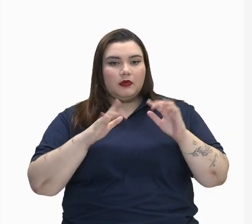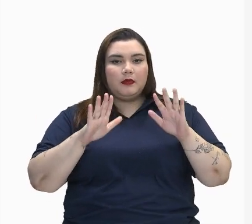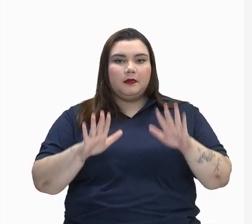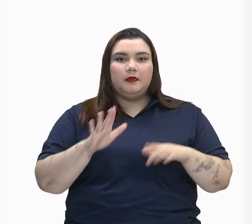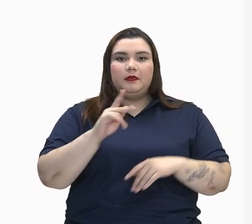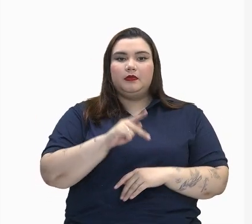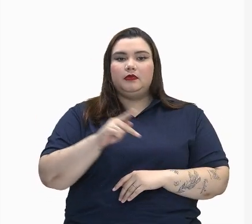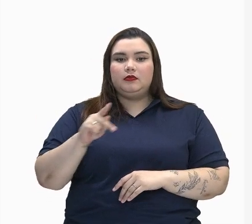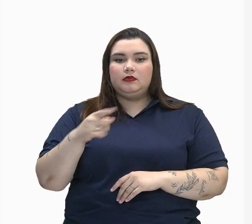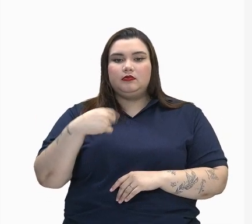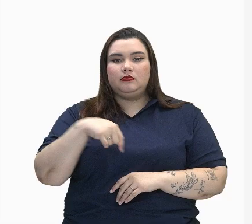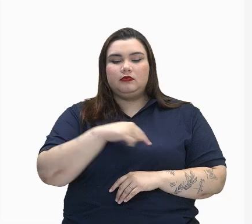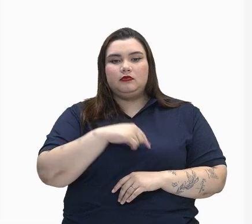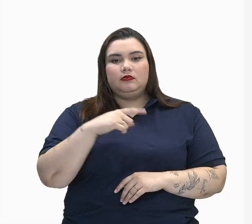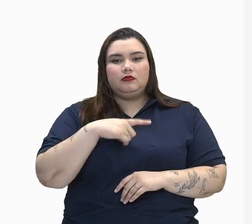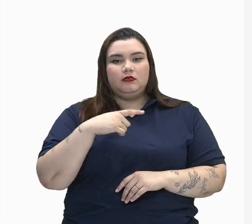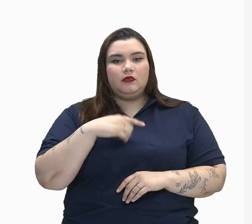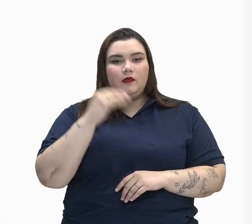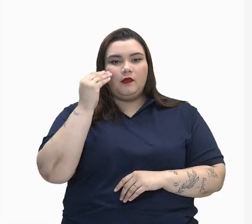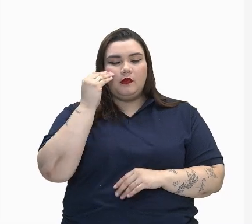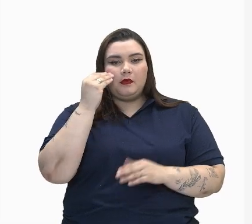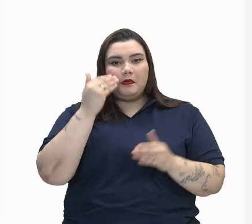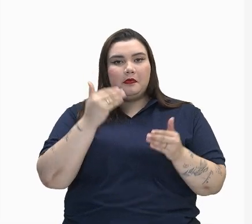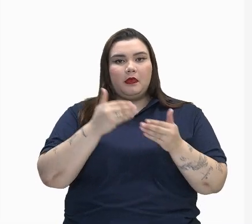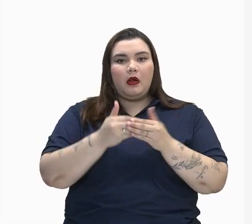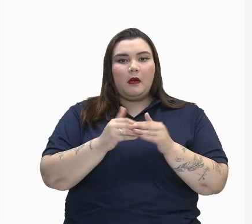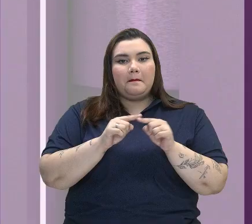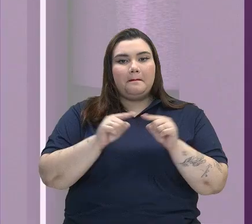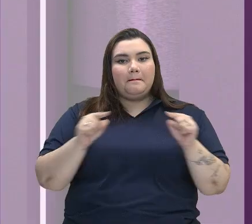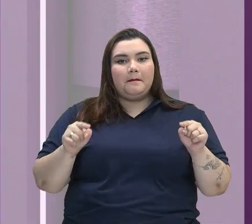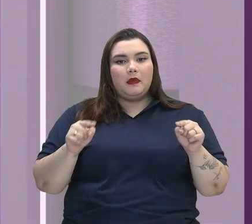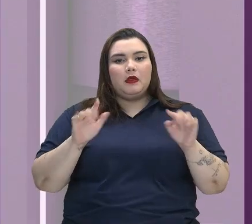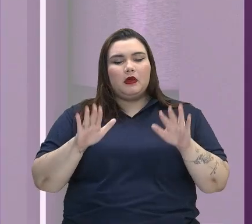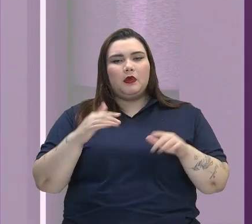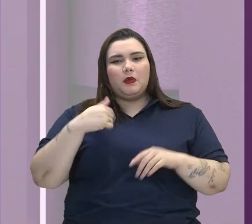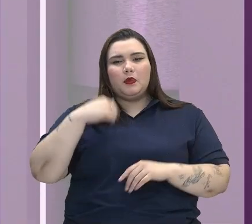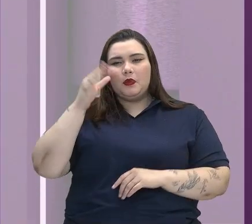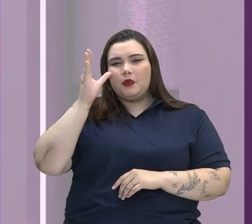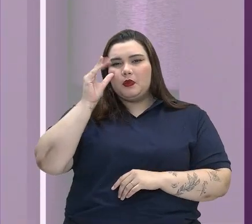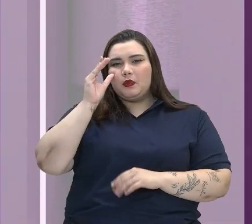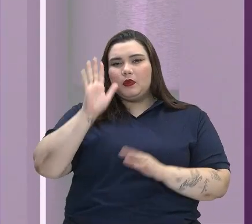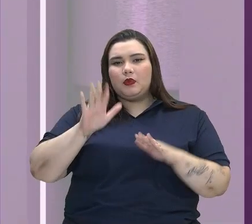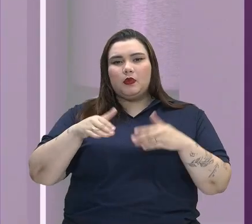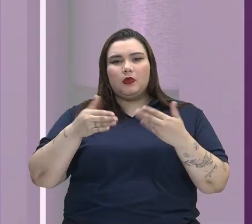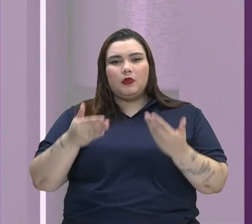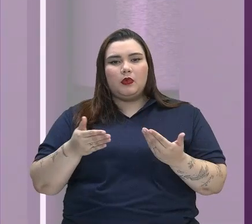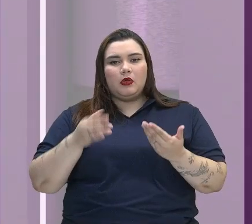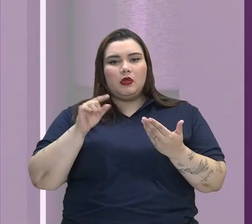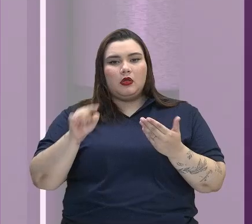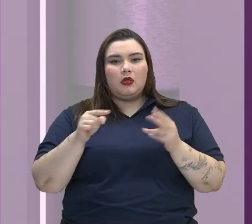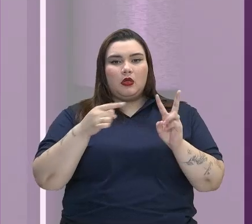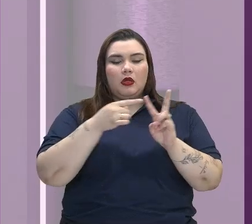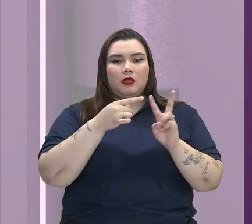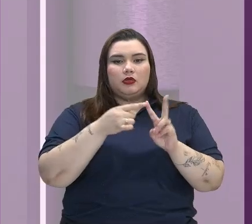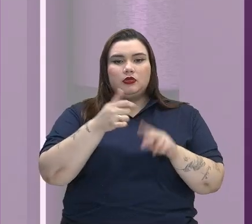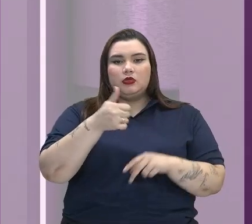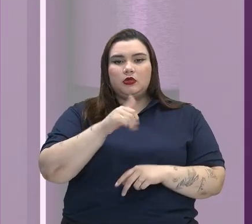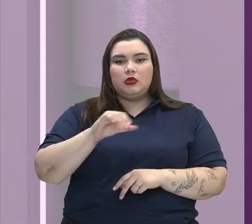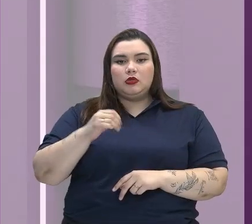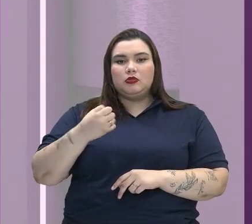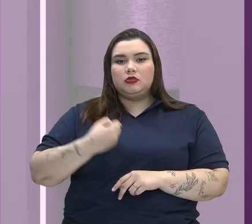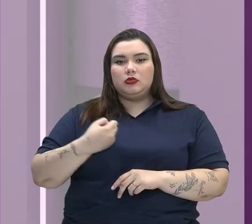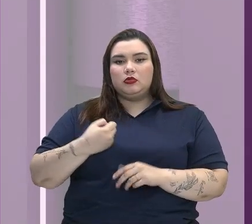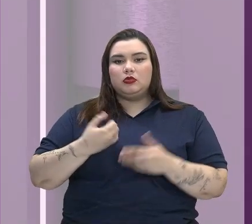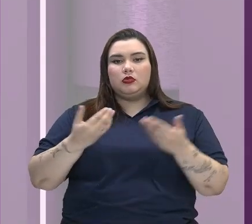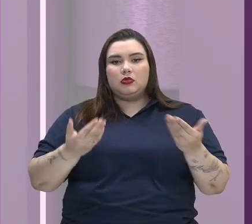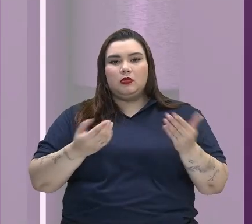professora, a gente fez aí por aproximação. Mas agora eu fiquei curioso para saber qual é o valor da raiz de 10. Então, nós temos